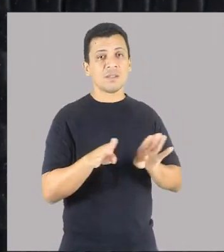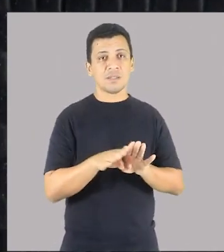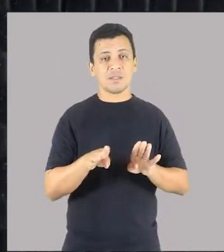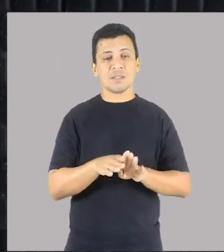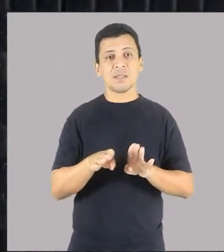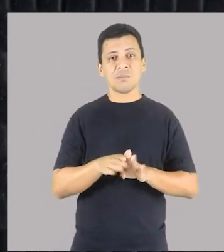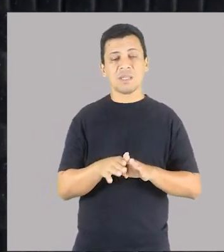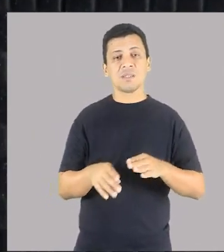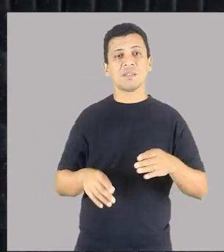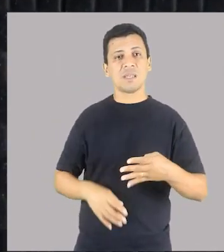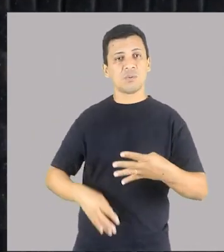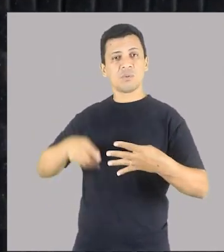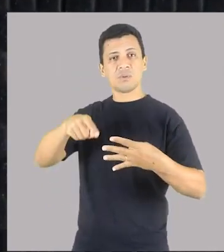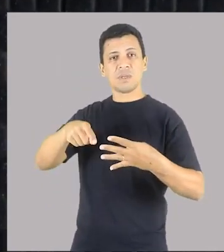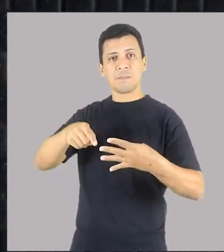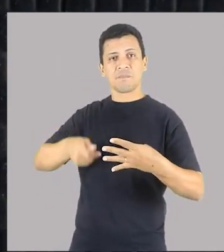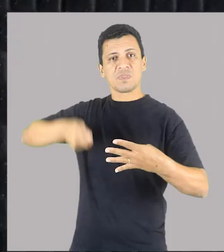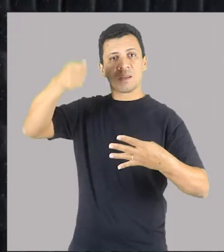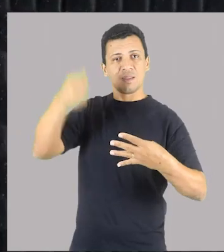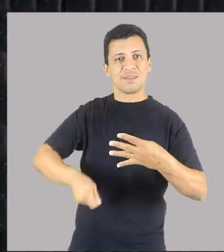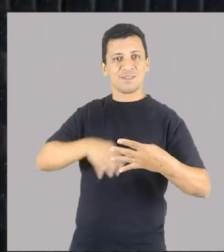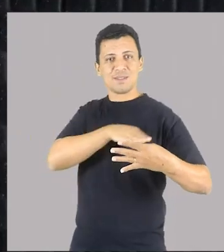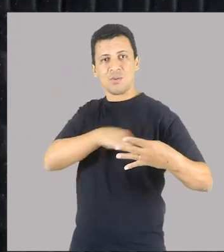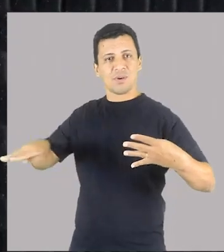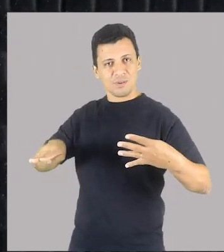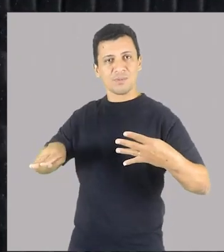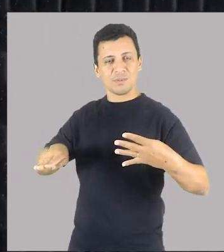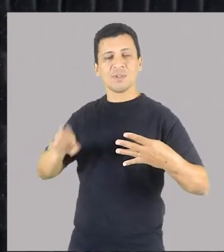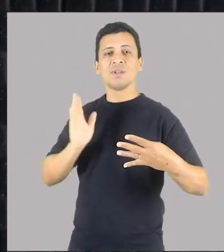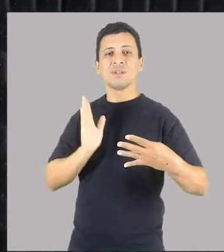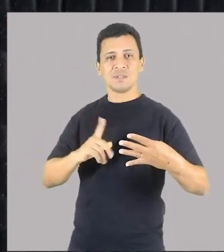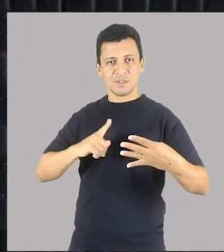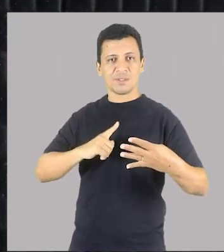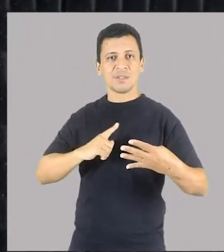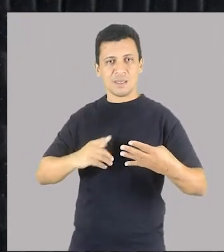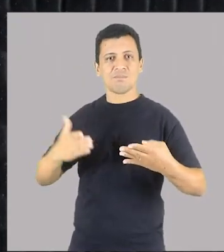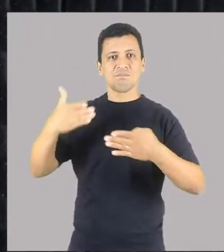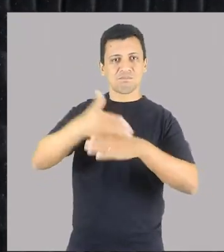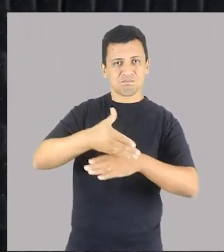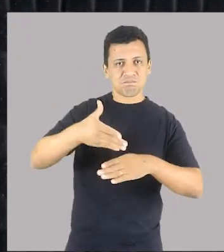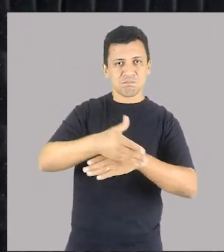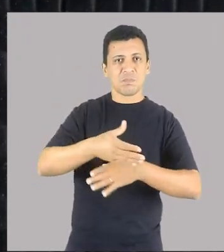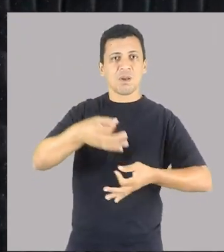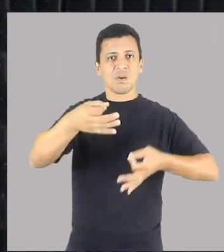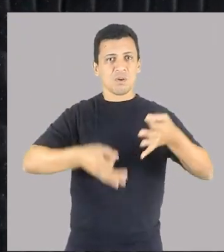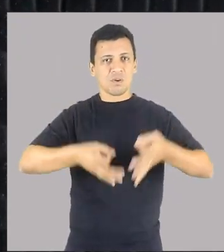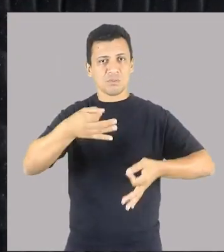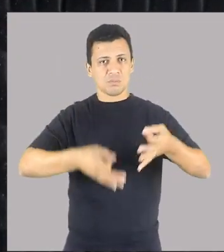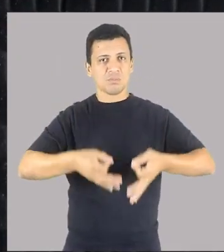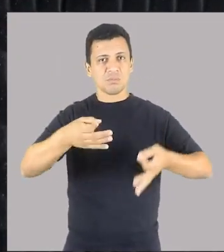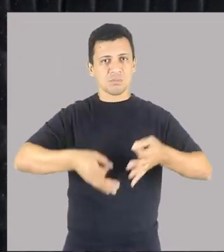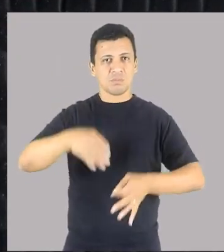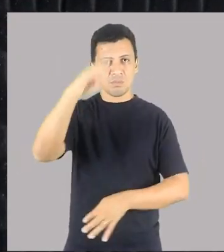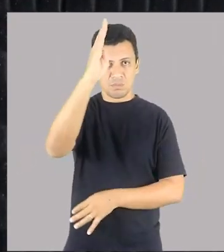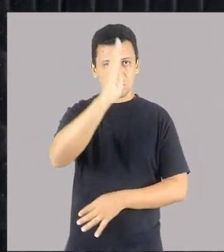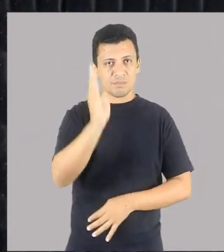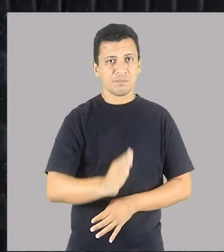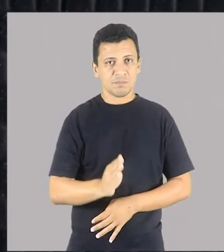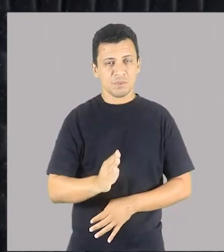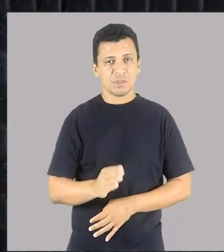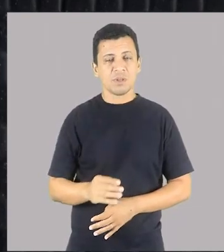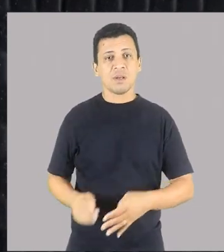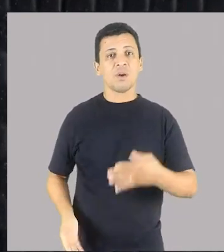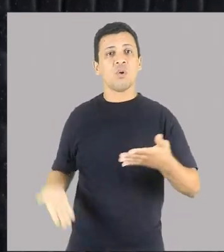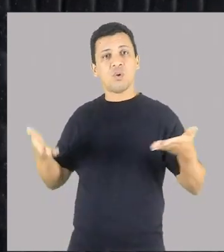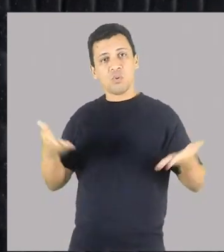jurisprudência hoje vem ganhando cada vez mais espaço no cenário do ordenamento jurídico brasileiro e, por esse motivo, a